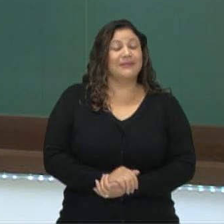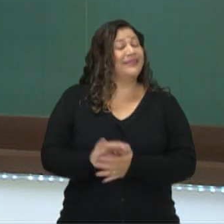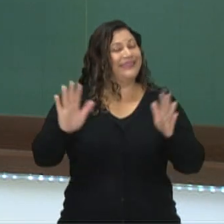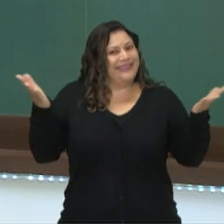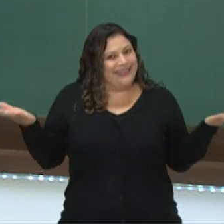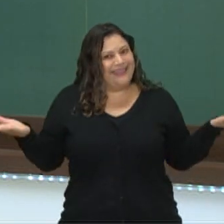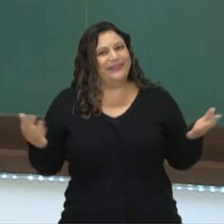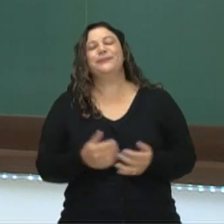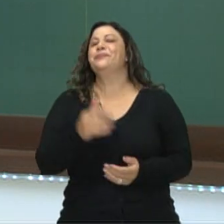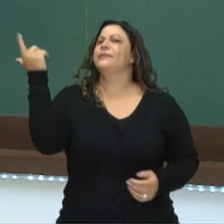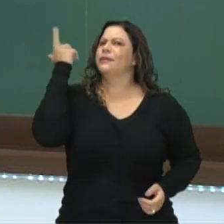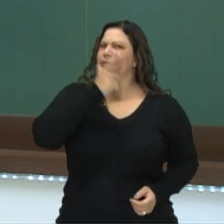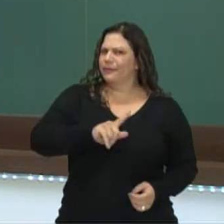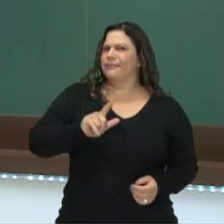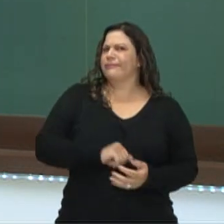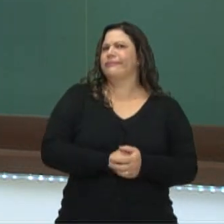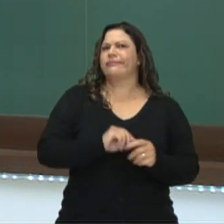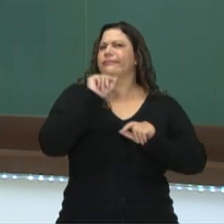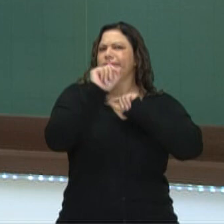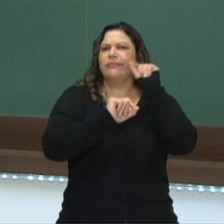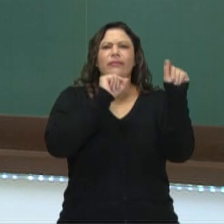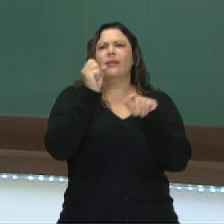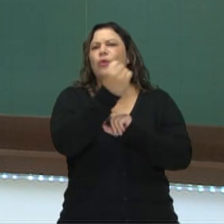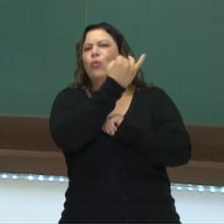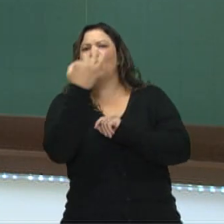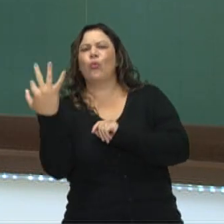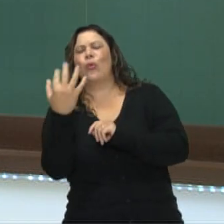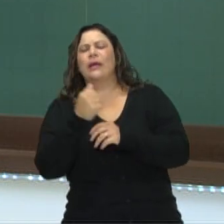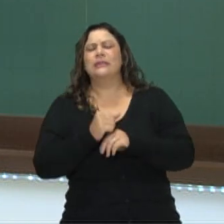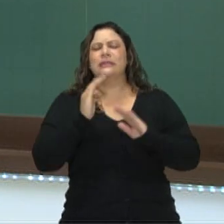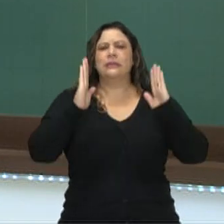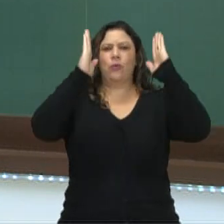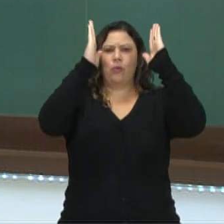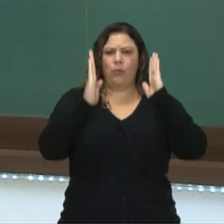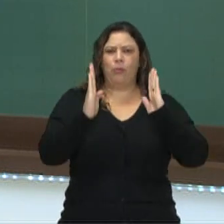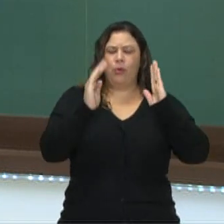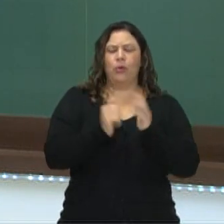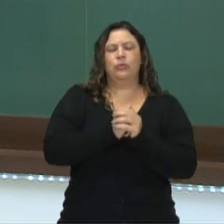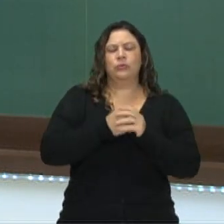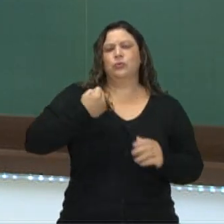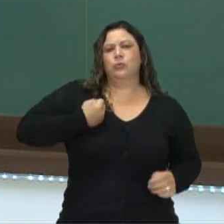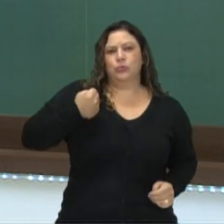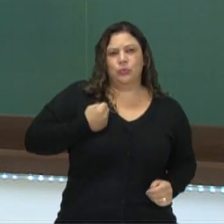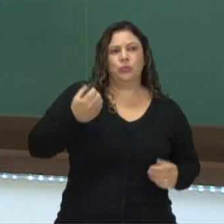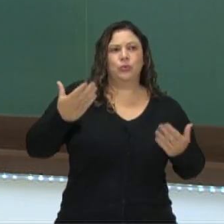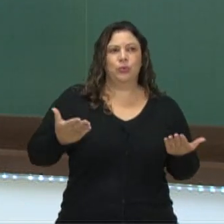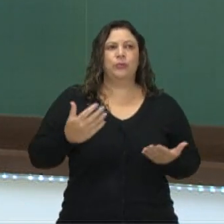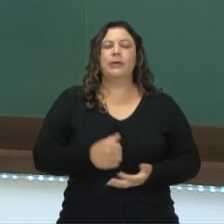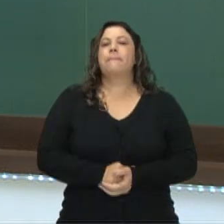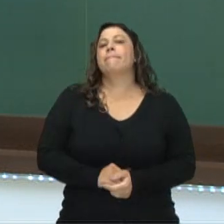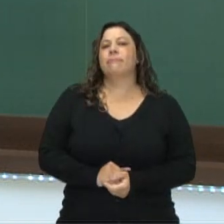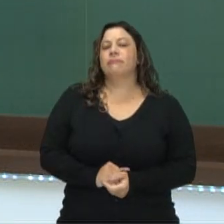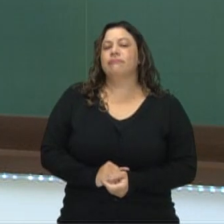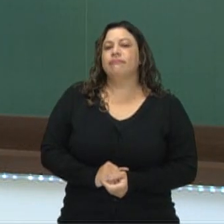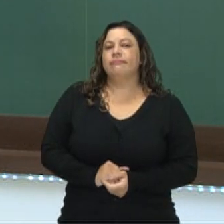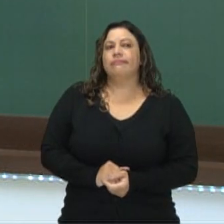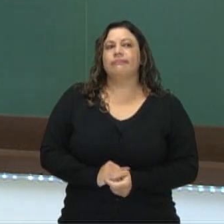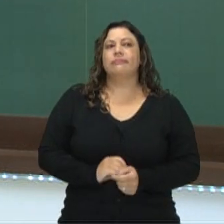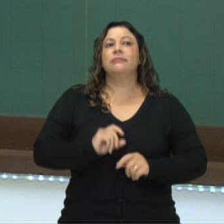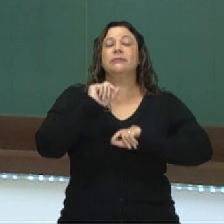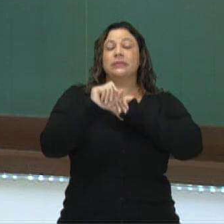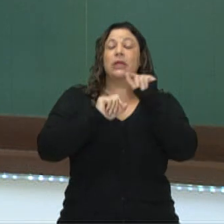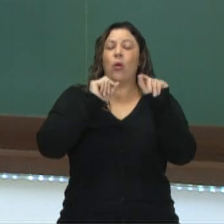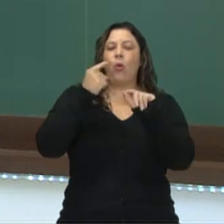E aí, conseguiram colocar aqui quais são os módulos, né, desses números que foram indicados? Vamos lá? Então, o módulo de mais